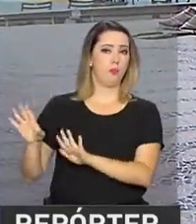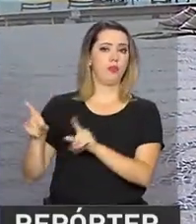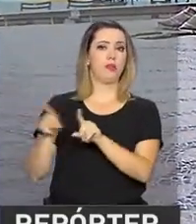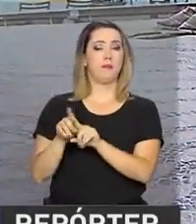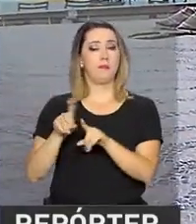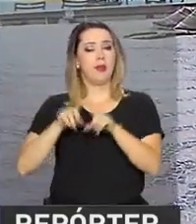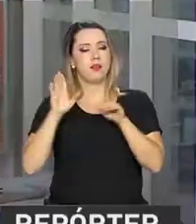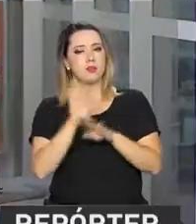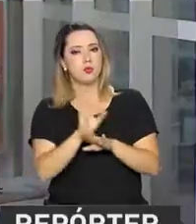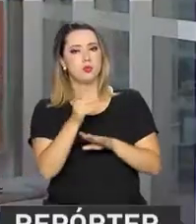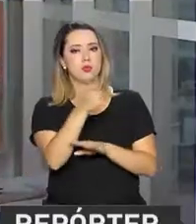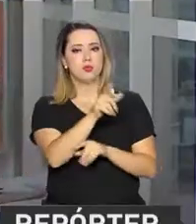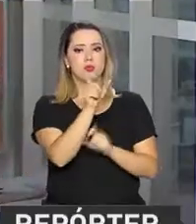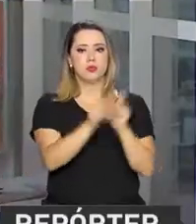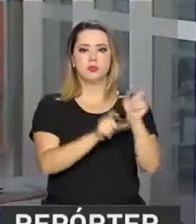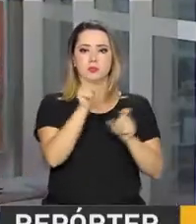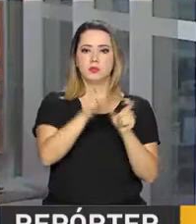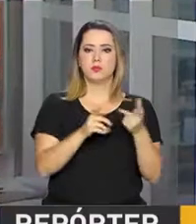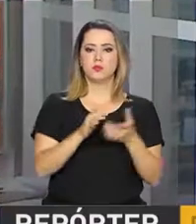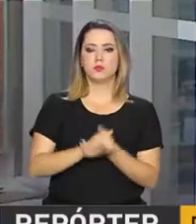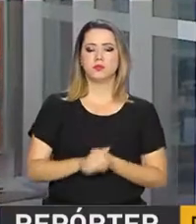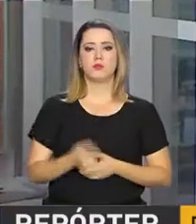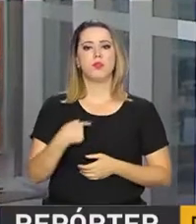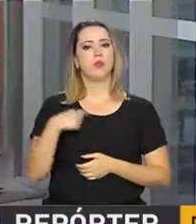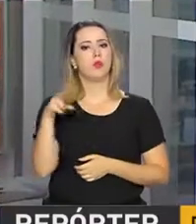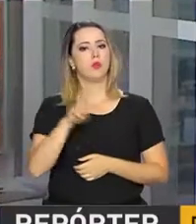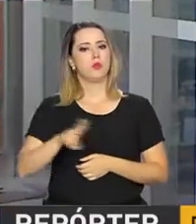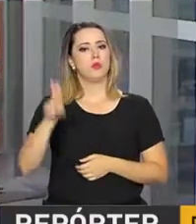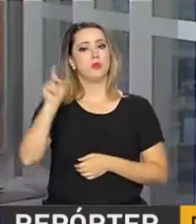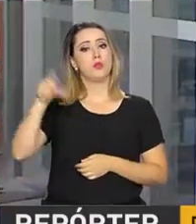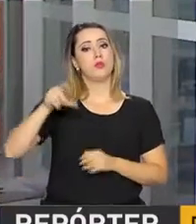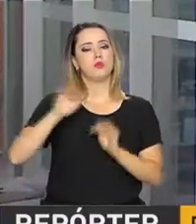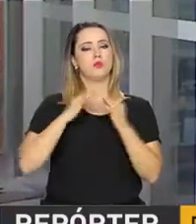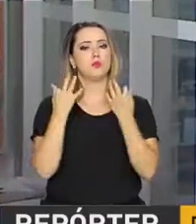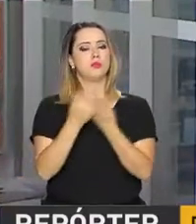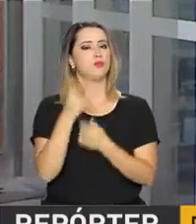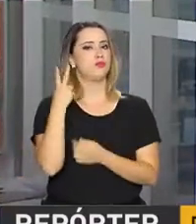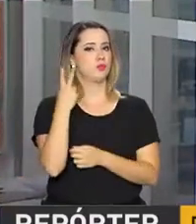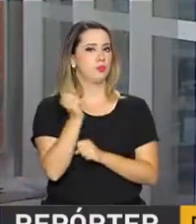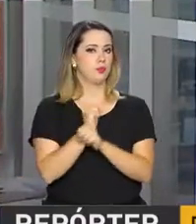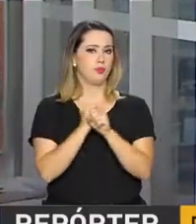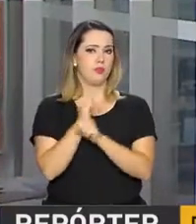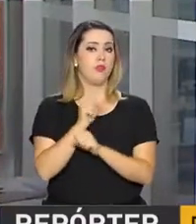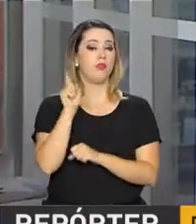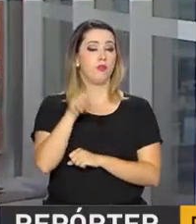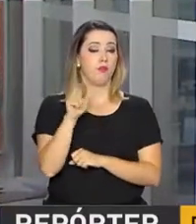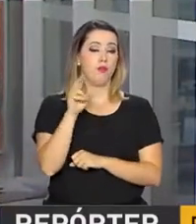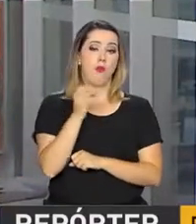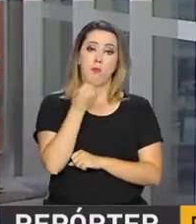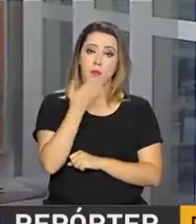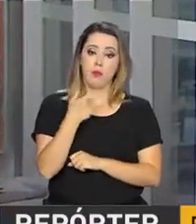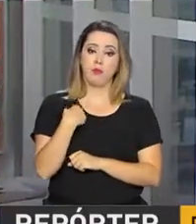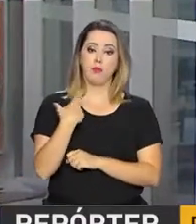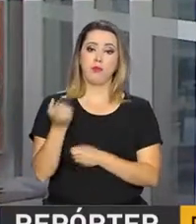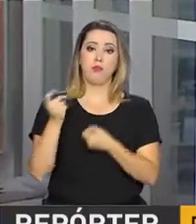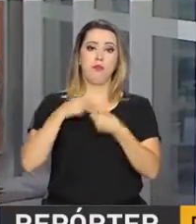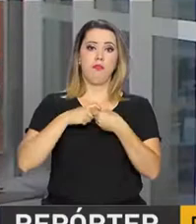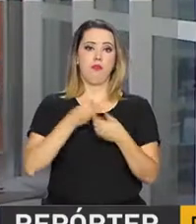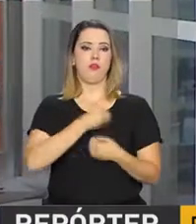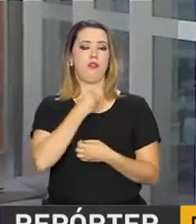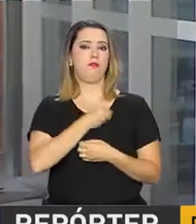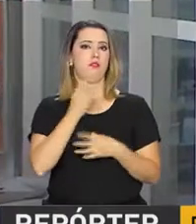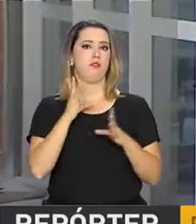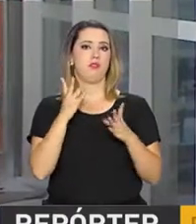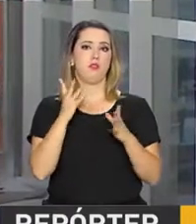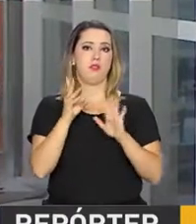que estão na rua e usufruir do bolsa família durante dois anos por mim ele foi o último na minha recuperação e na minha dignidade porque o